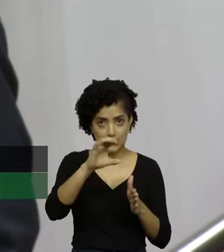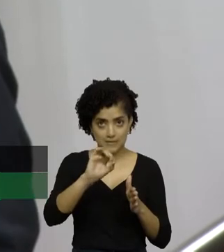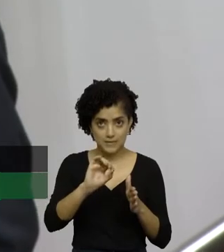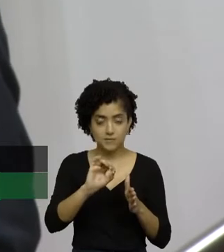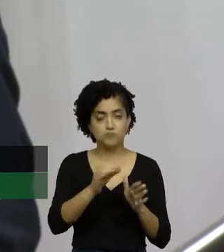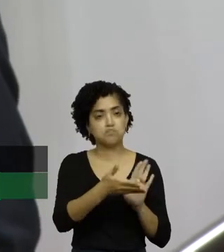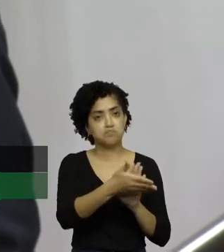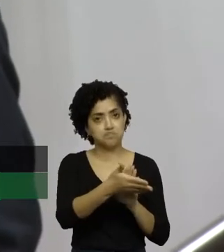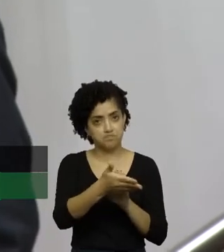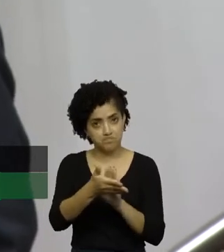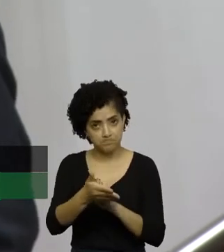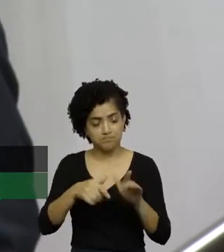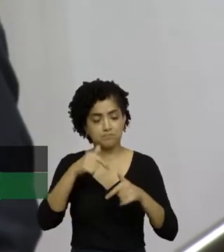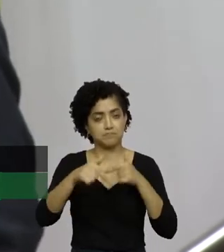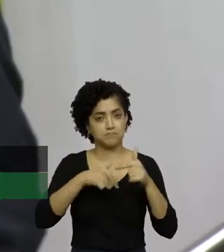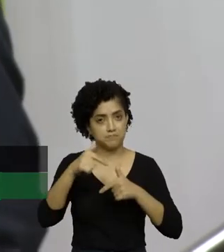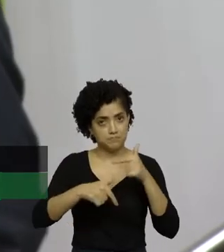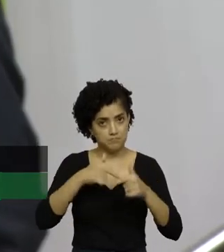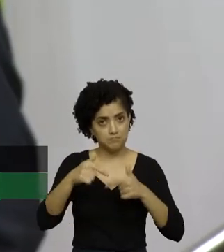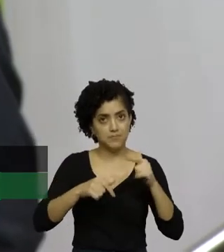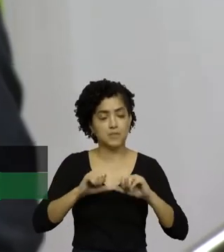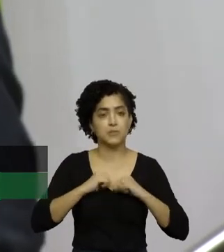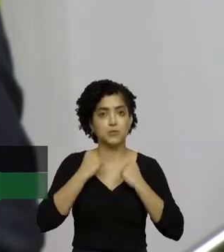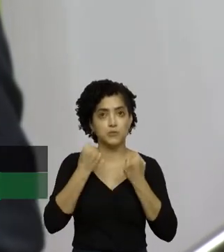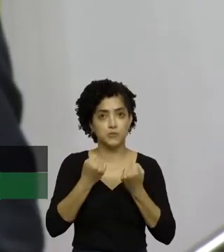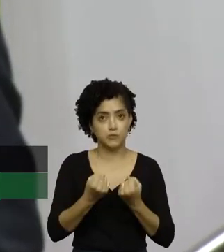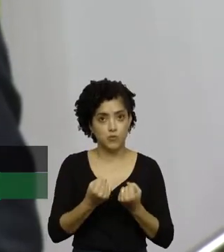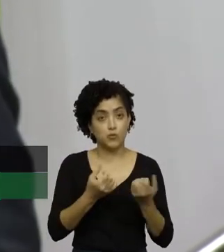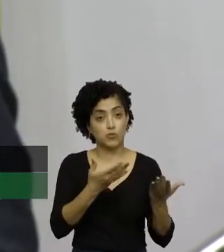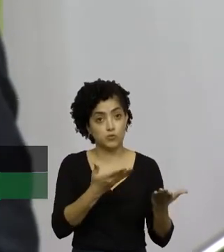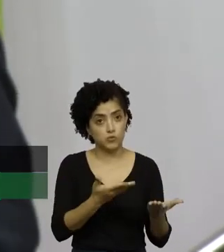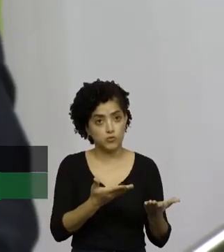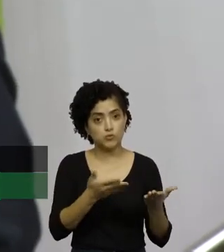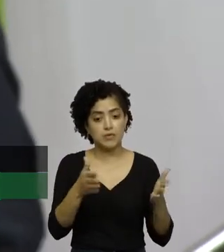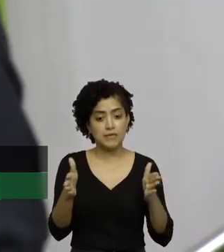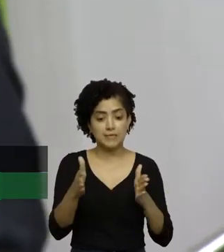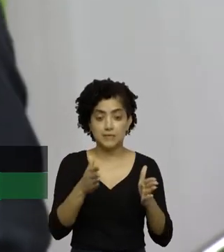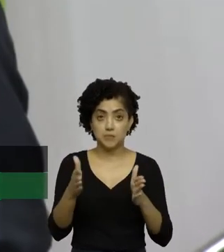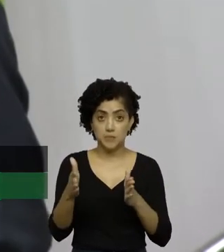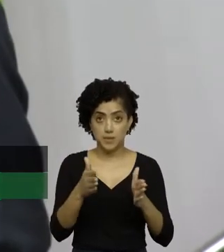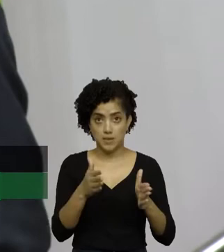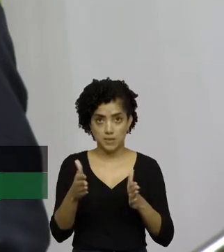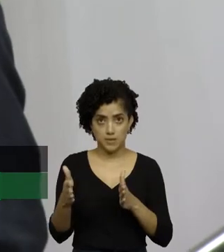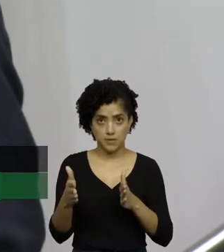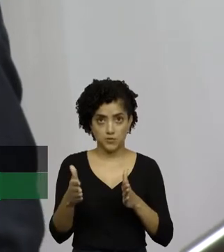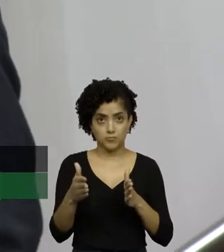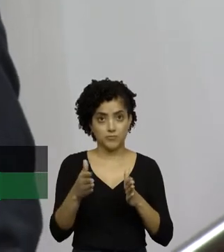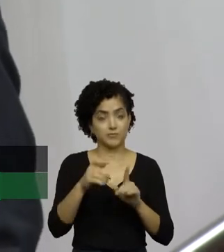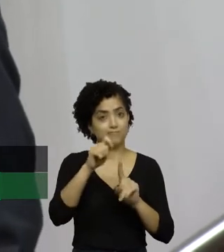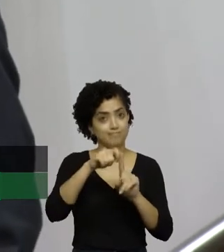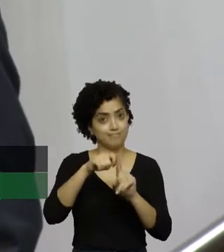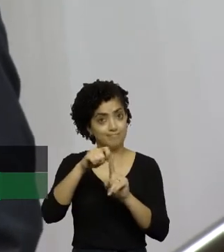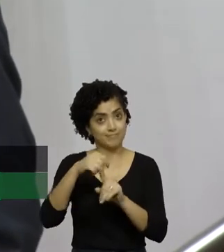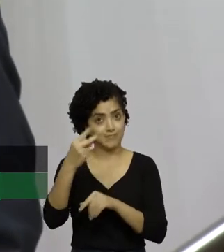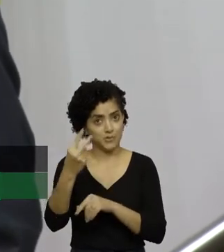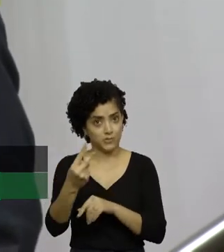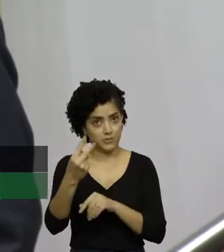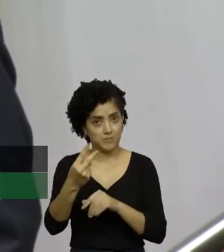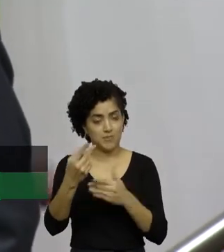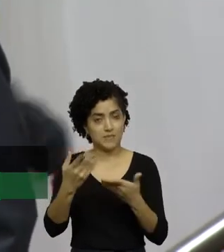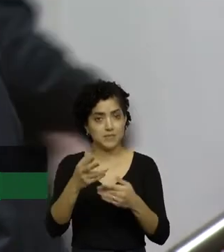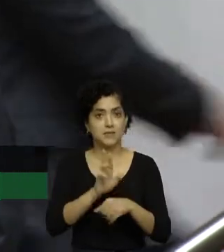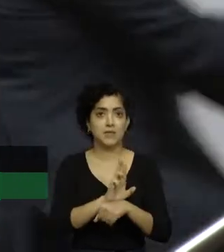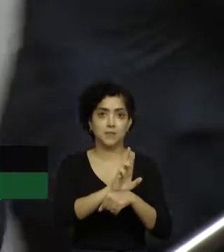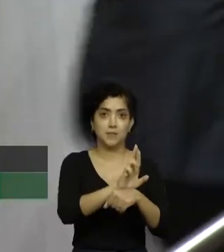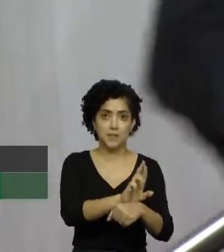pelo trabalho, pela postura que ele teve ao longo desses 2 meses, representando